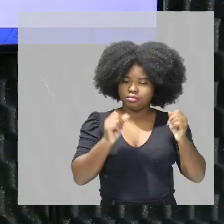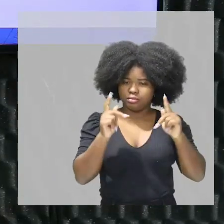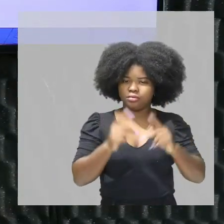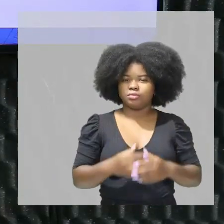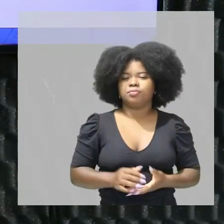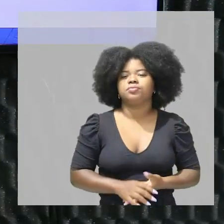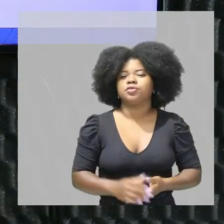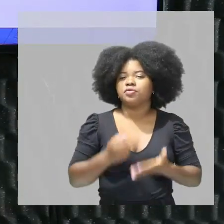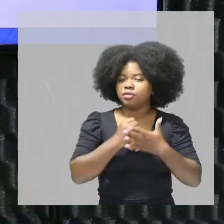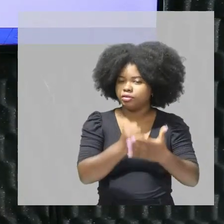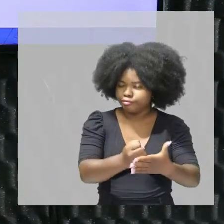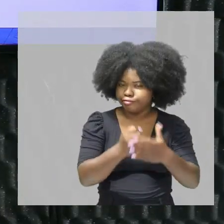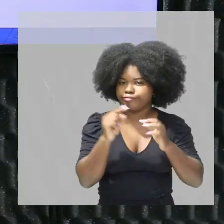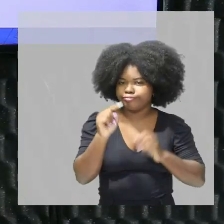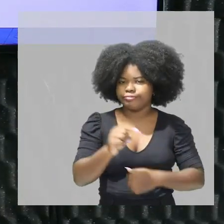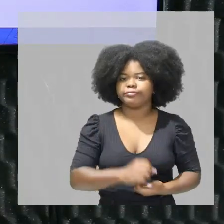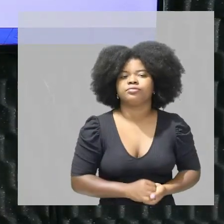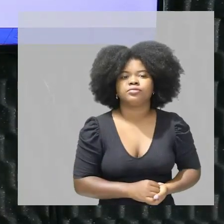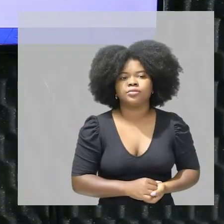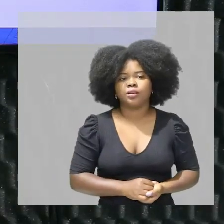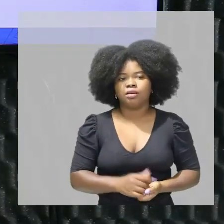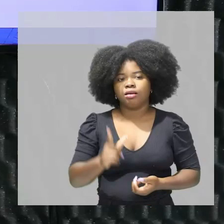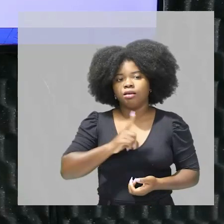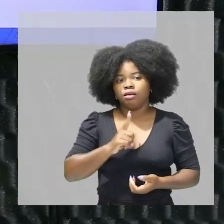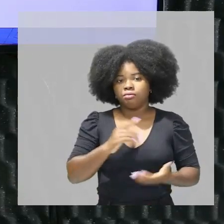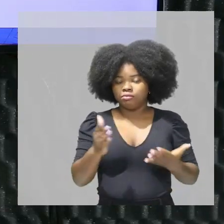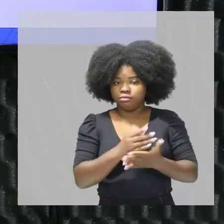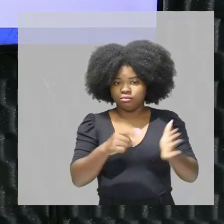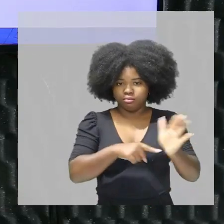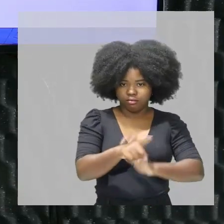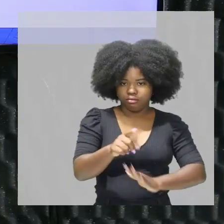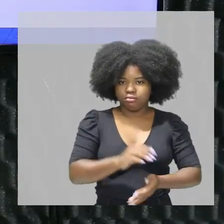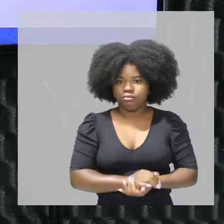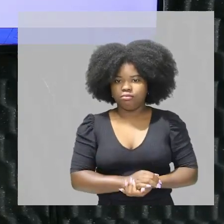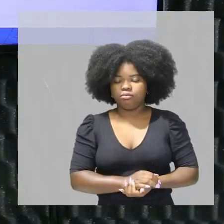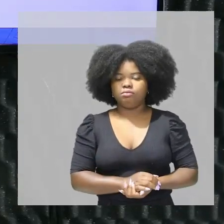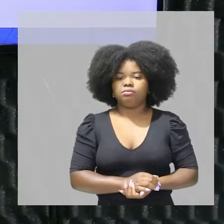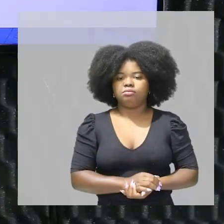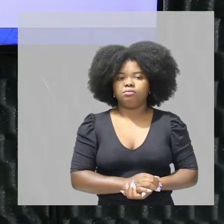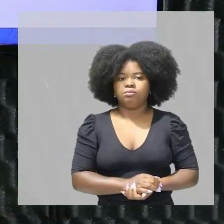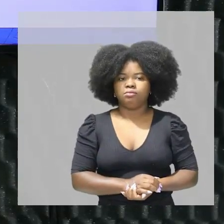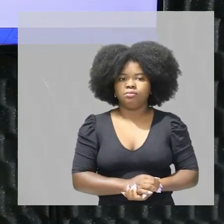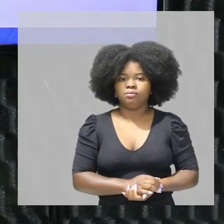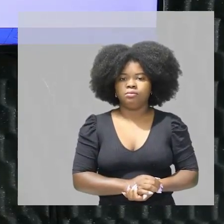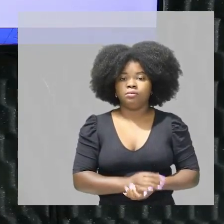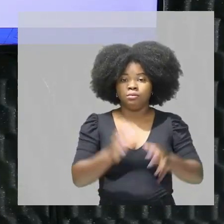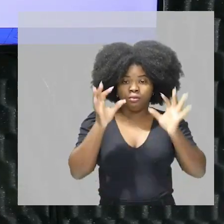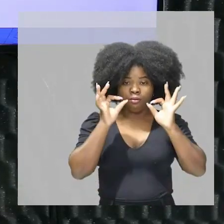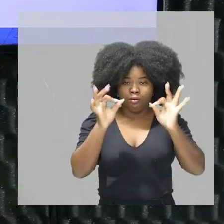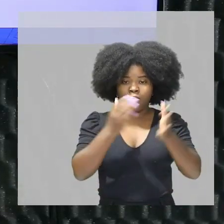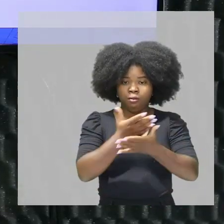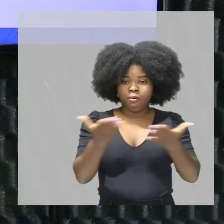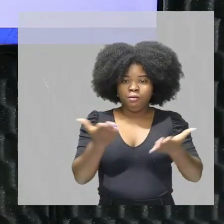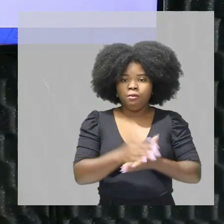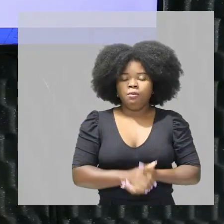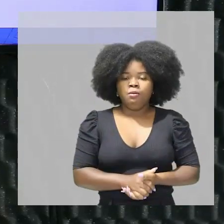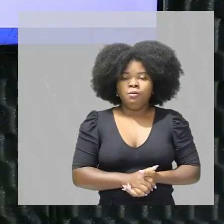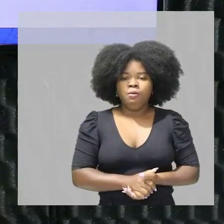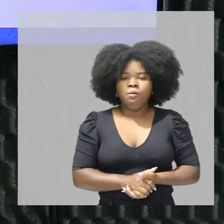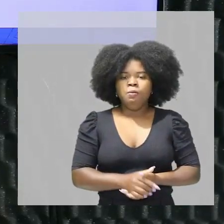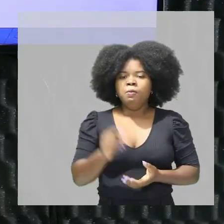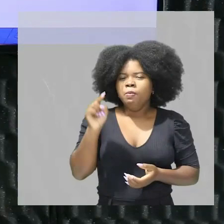vai ajudar bastante nós temos aqui algumas questões e essas questões aqui eu chamo a tua atenção